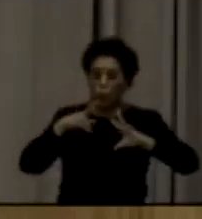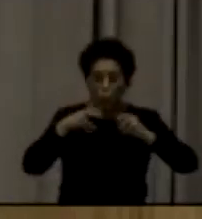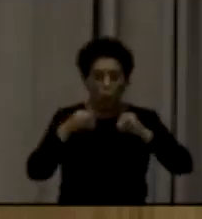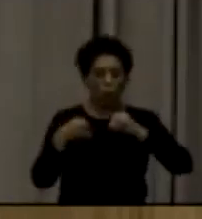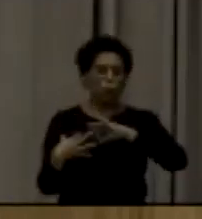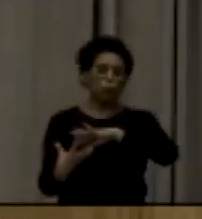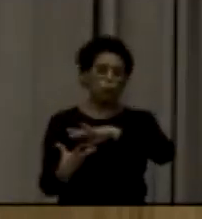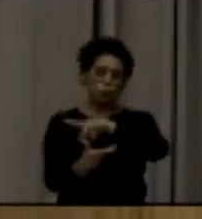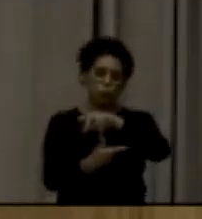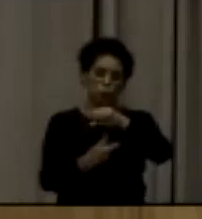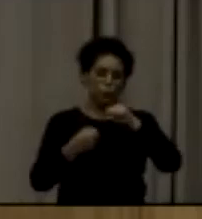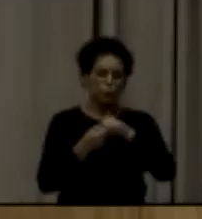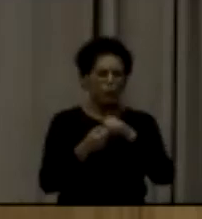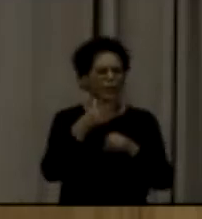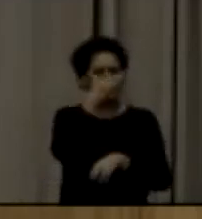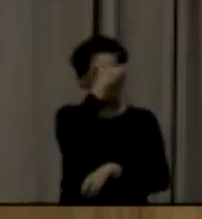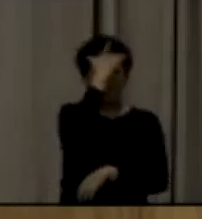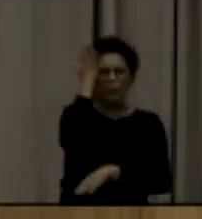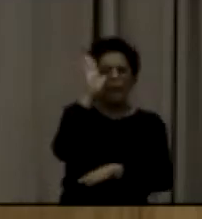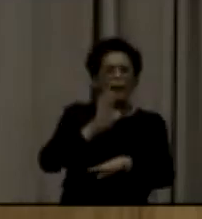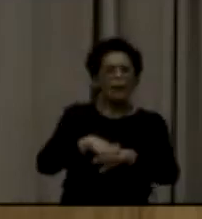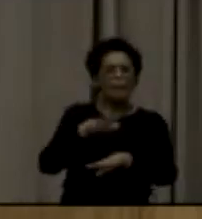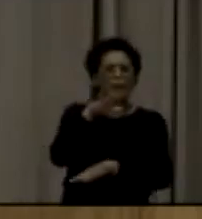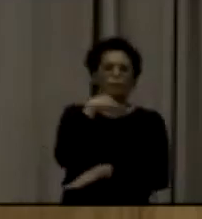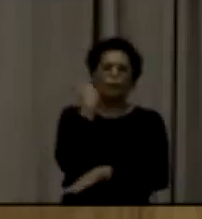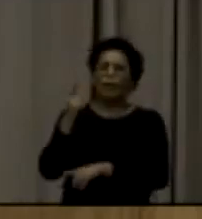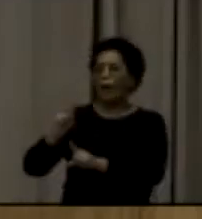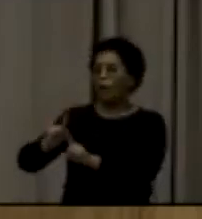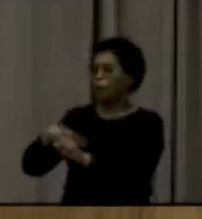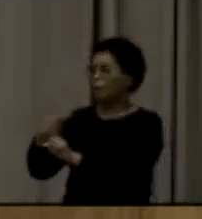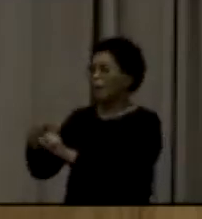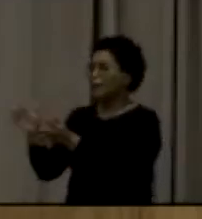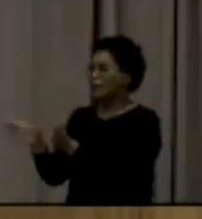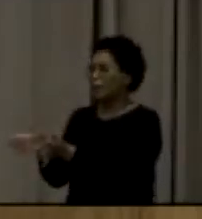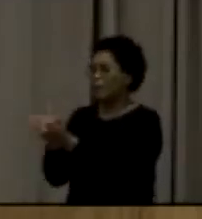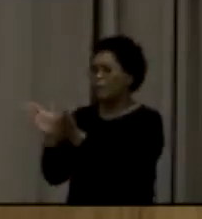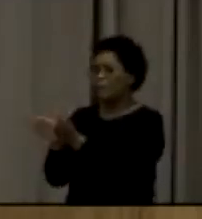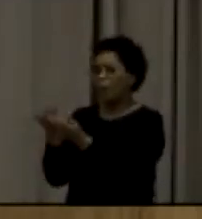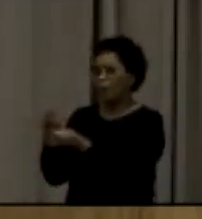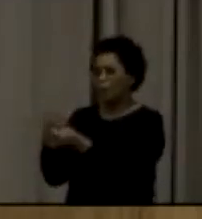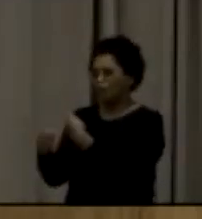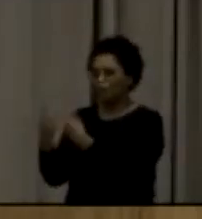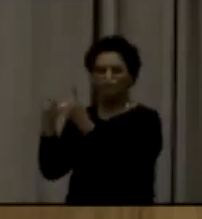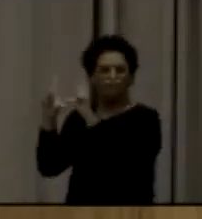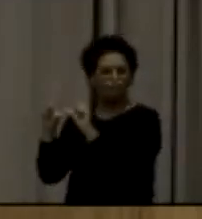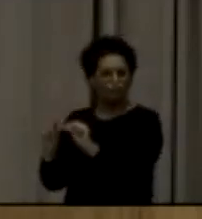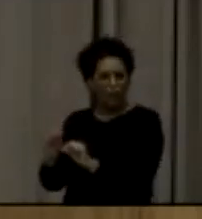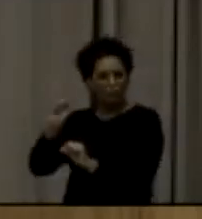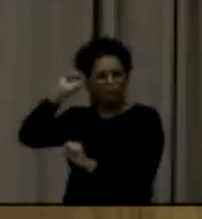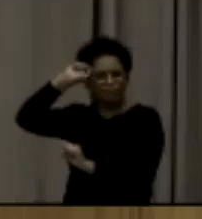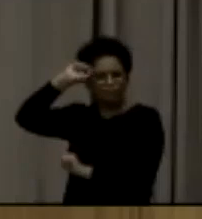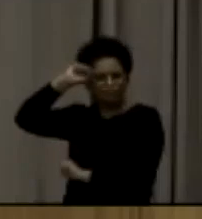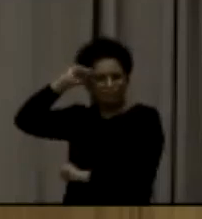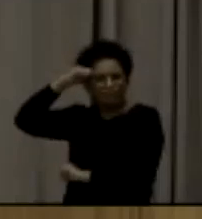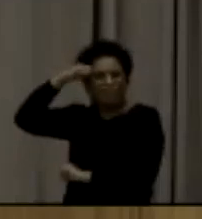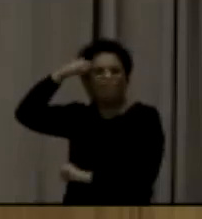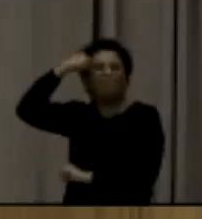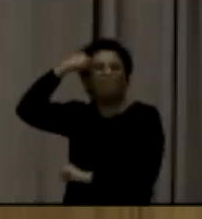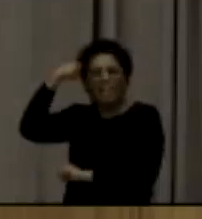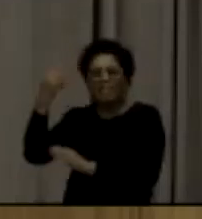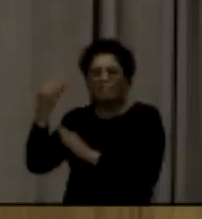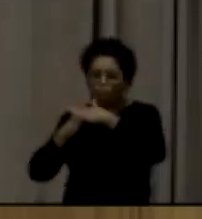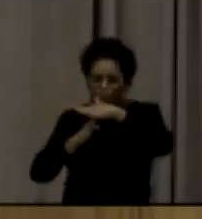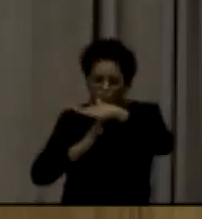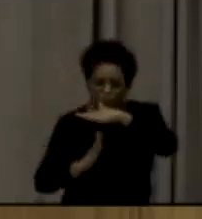né, as pessoas que morreram foram as pessoas mais pobres, do ponto de vista econômico, foram as pessoas negras, foram os